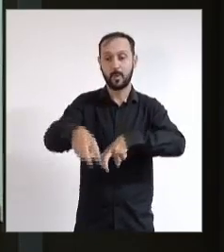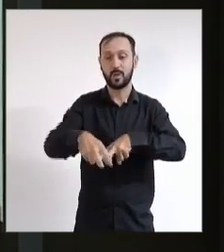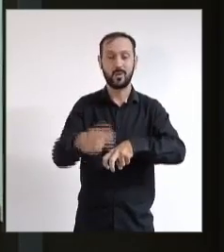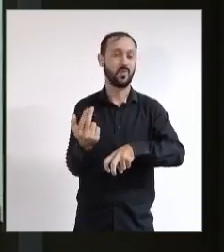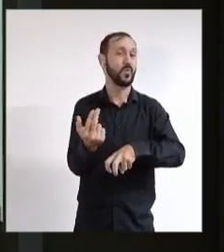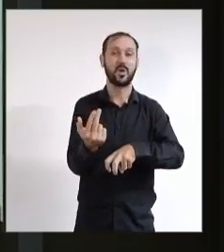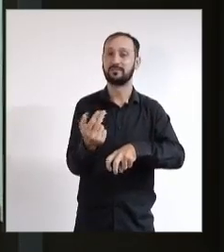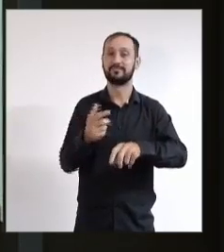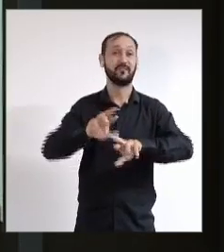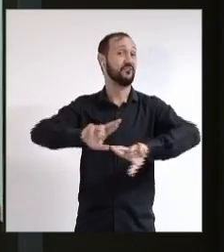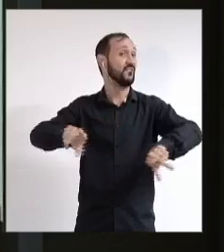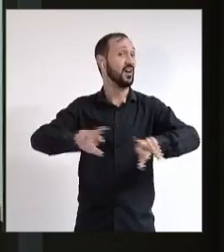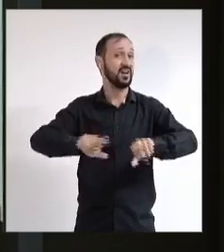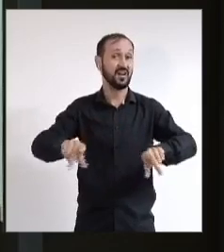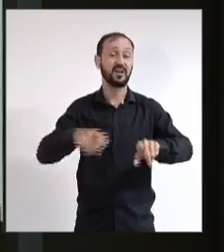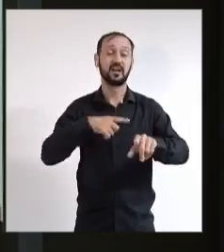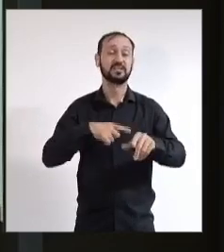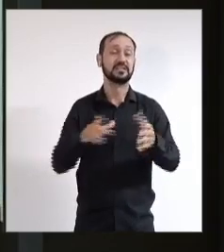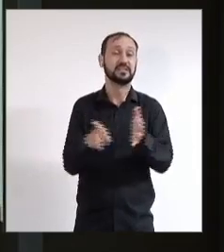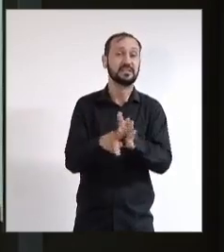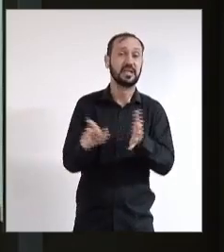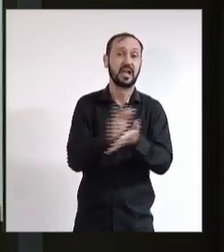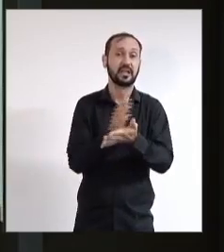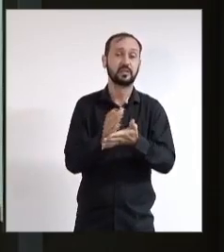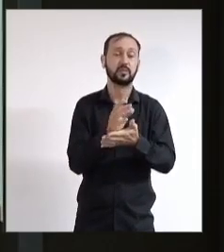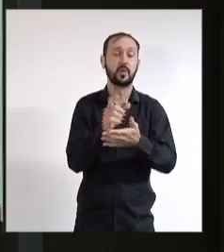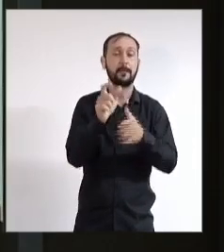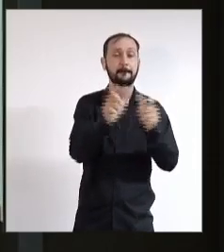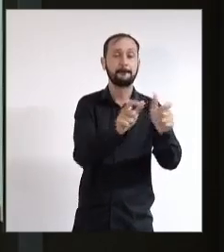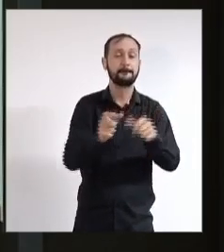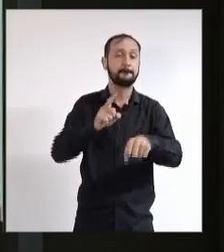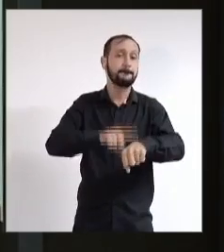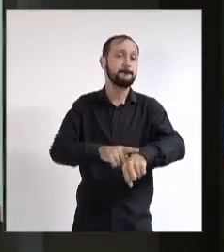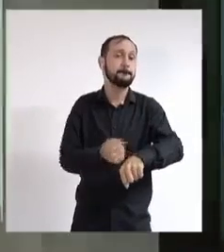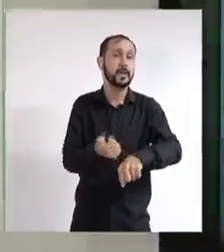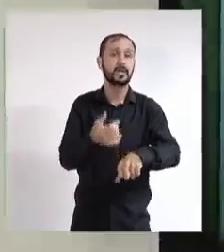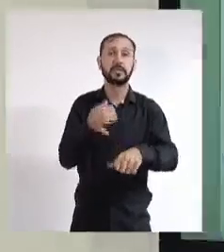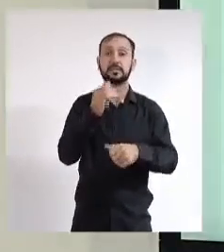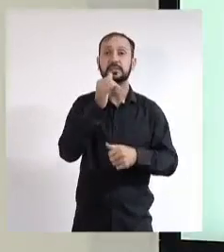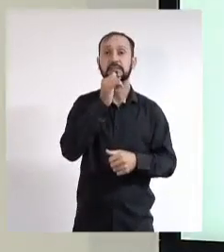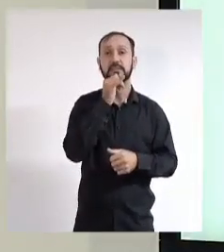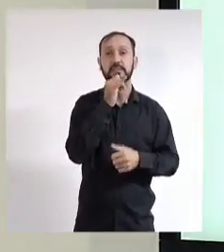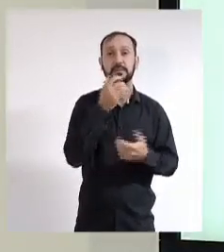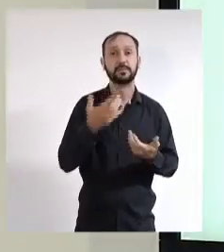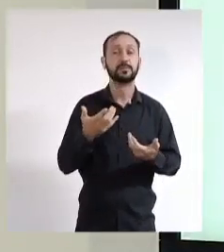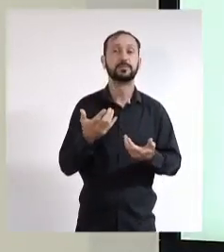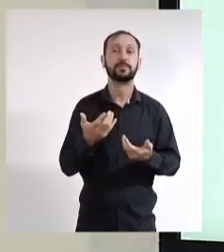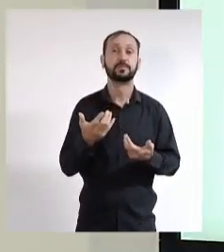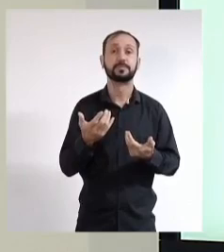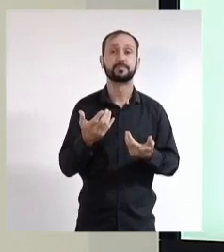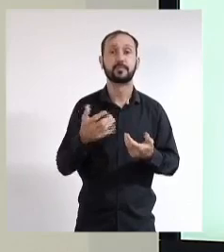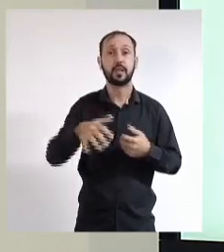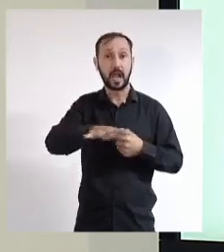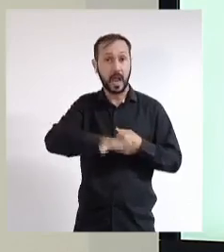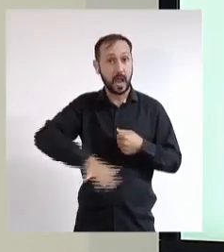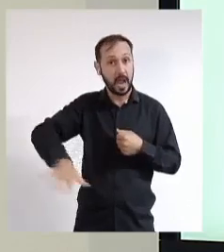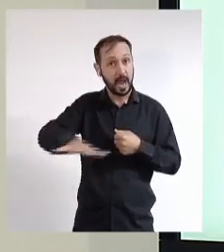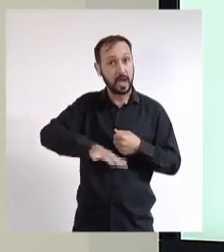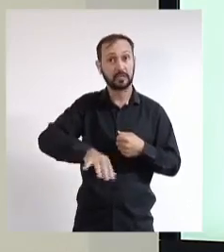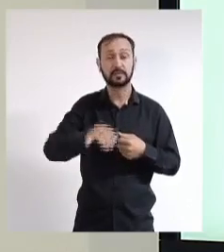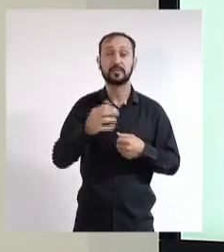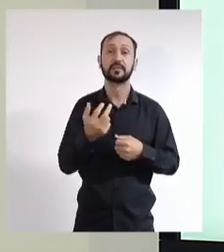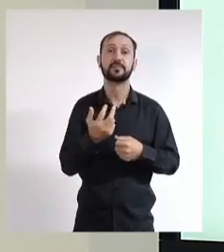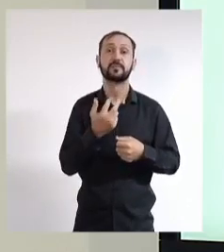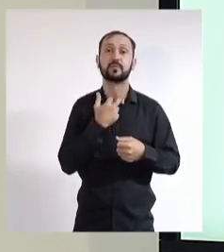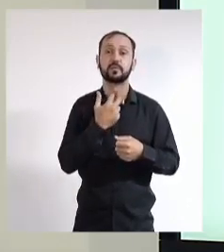ela permite algumas situações é como por exemplo a áreas que não poderiam uma propriedade